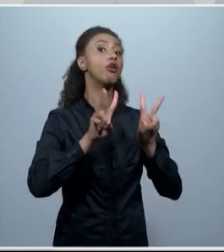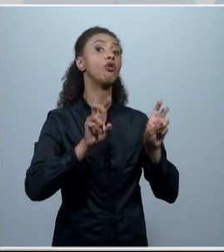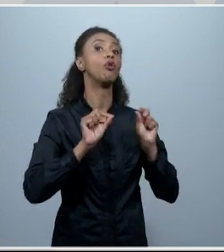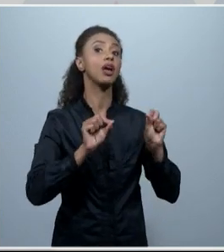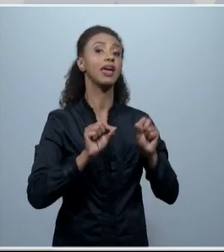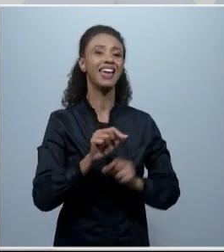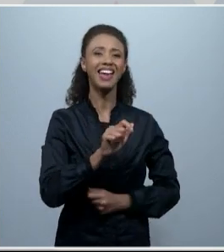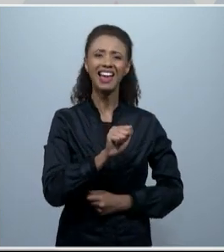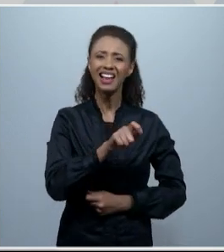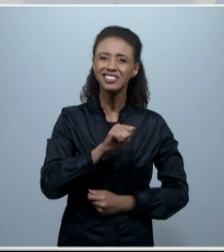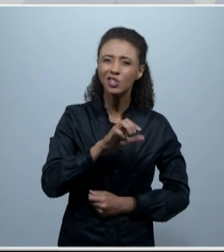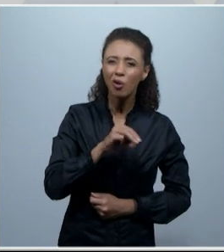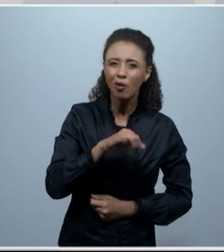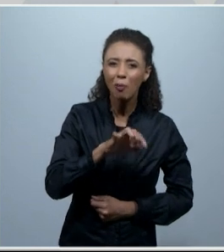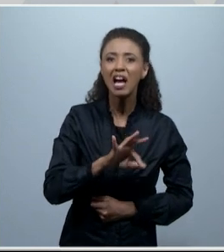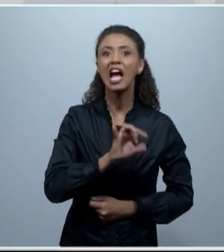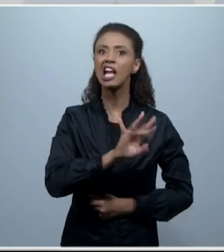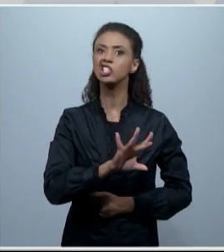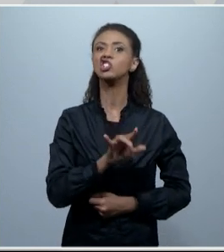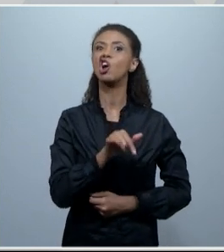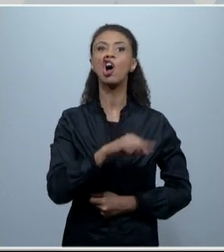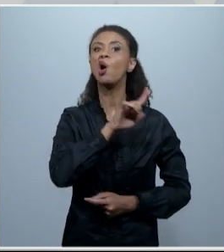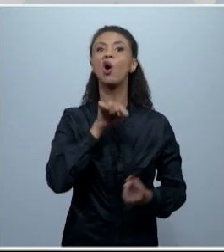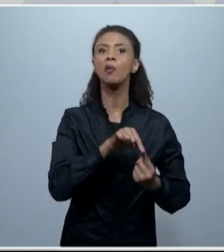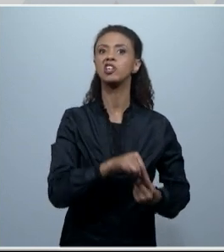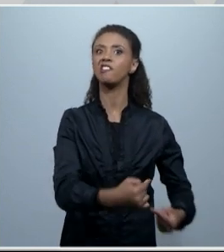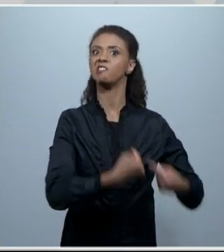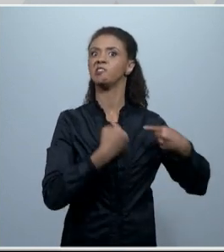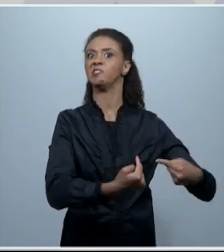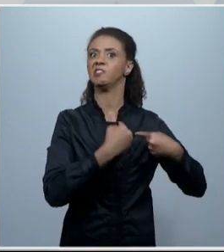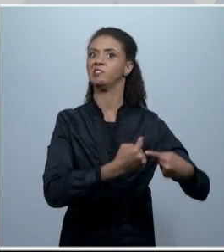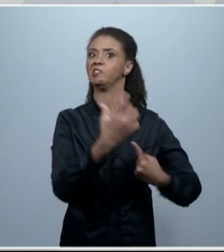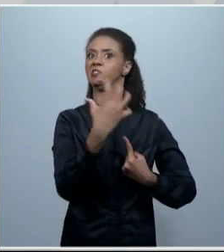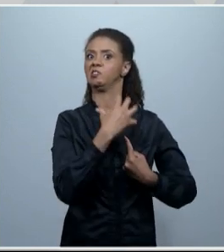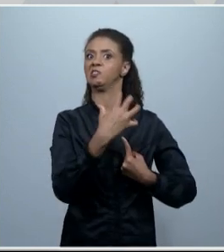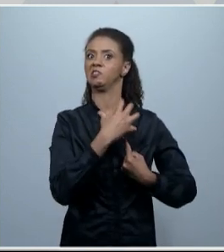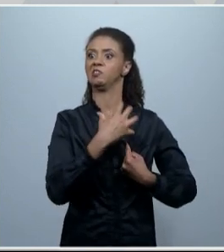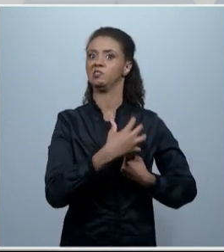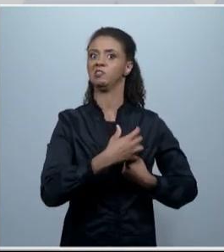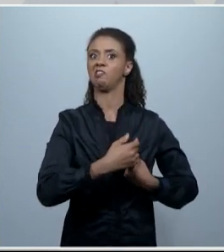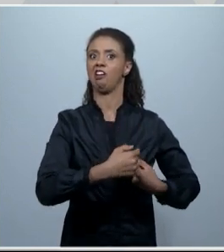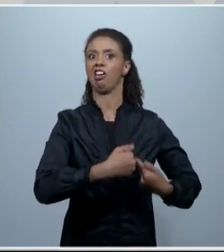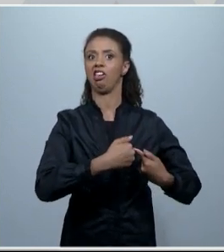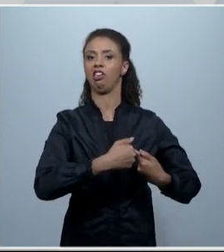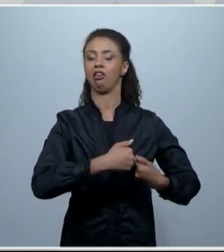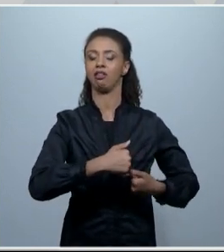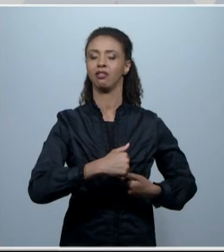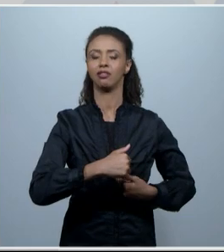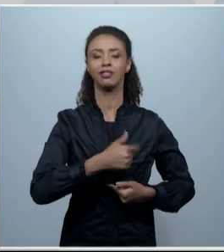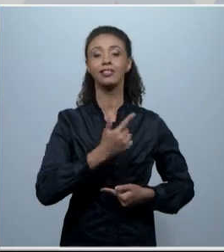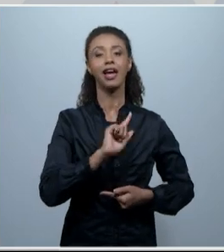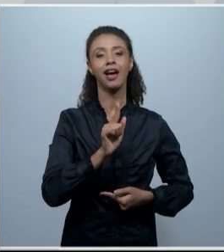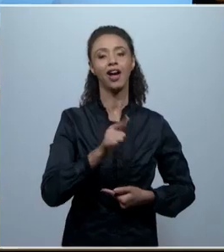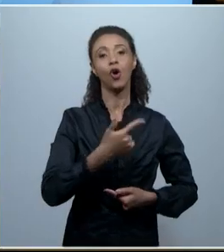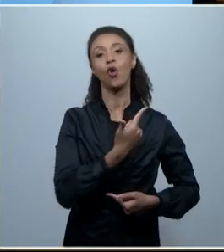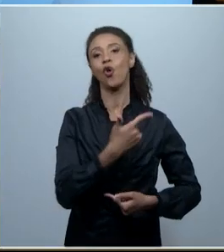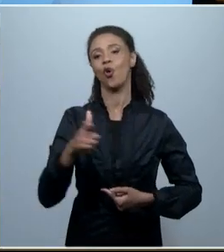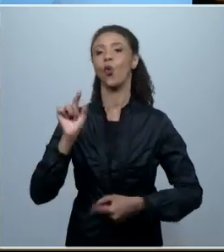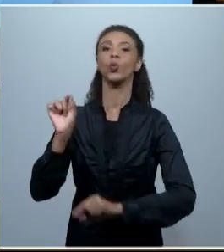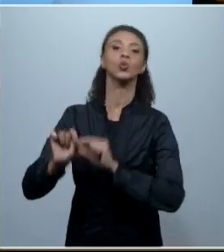só feito sabe protour a gente com exercícios complicado não só marca tem uma outra razão de ser